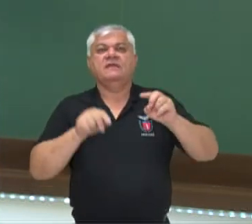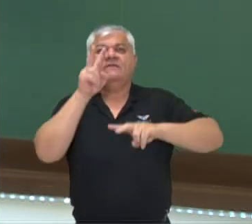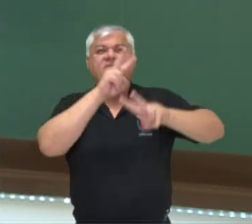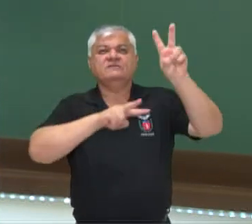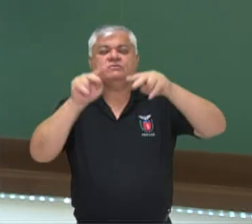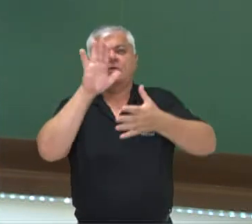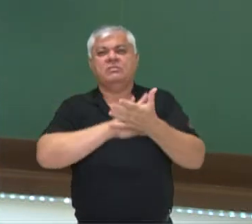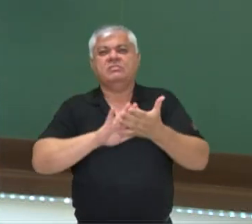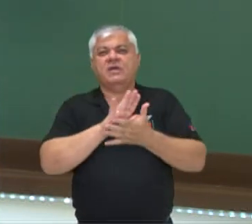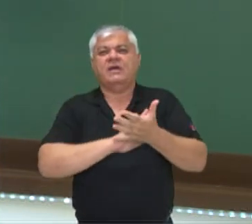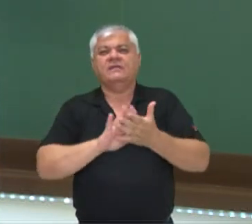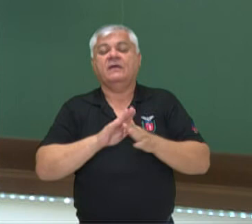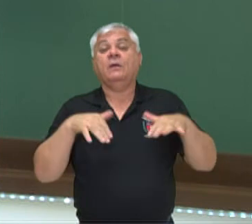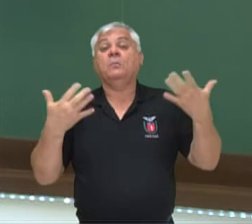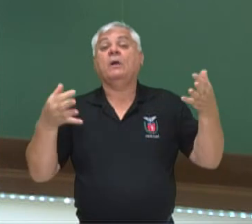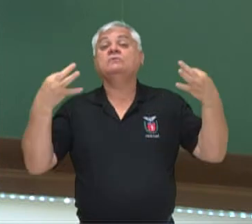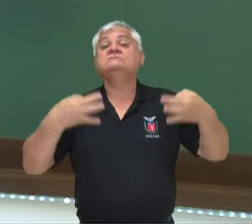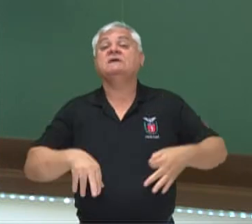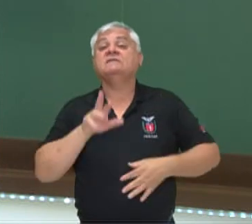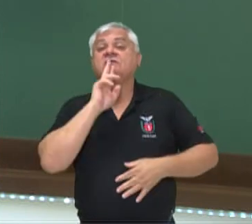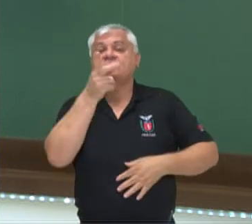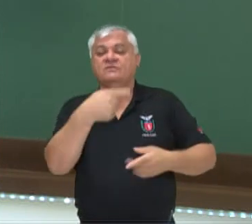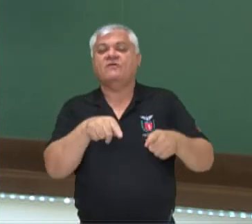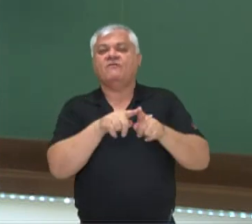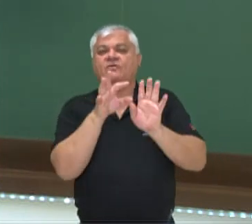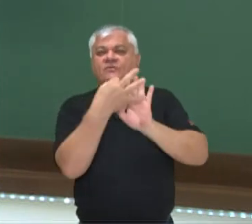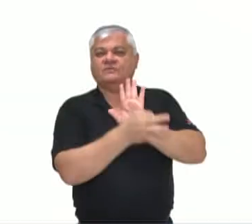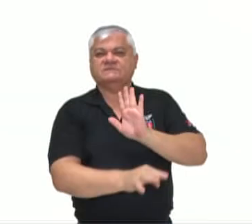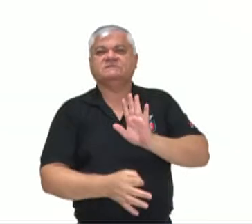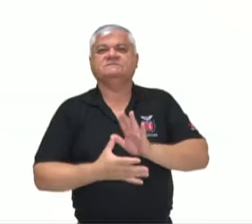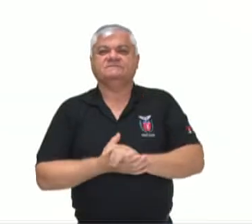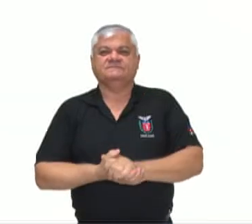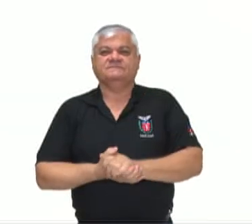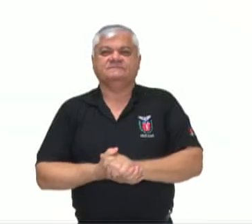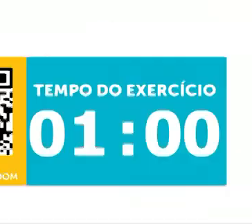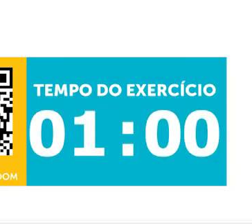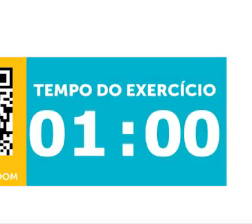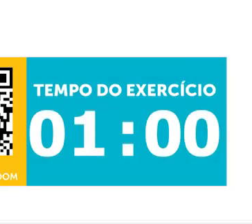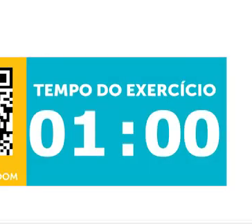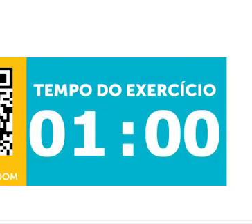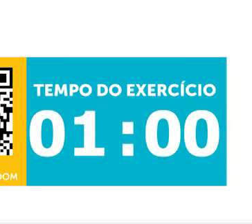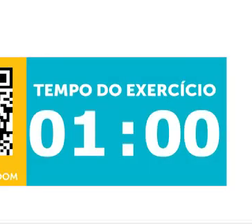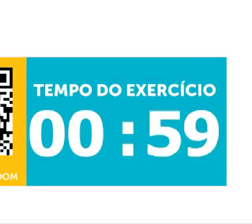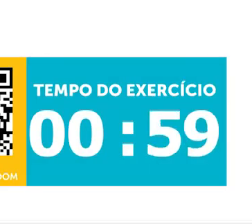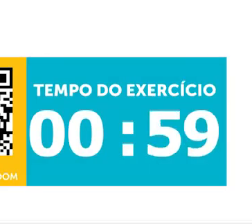audiovisuais. Respondam à atividade, a gente volta para a correção.